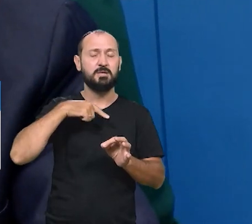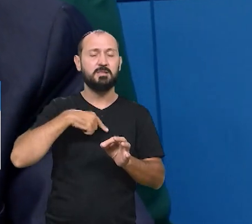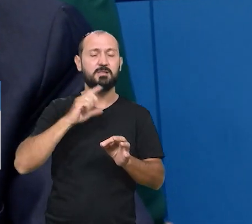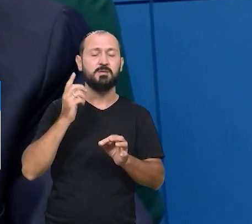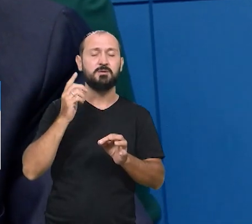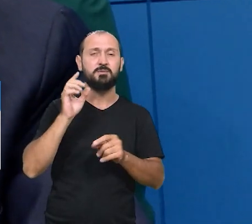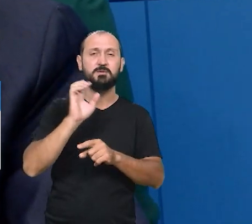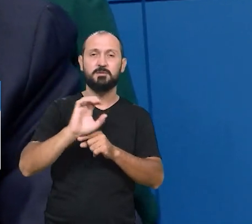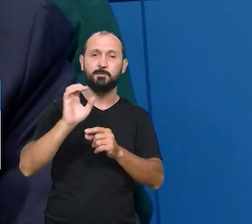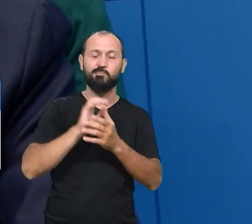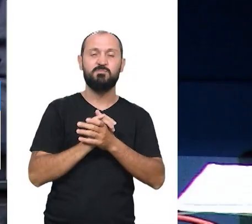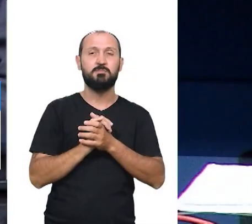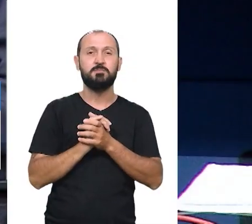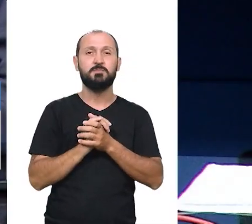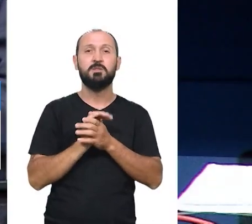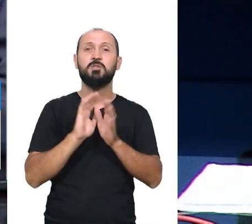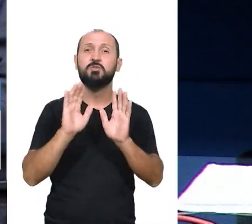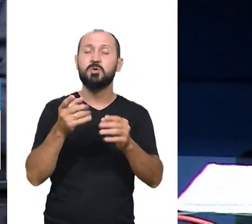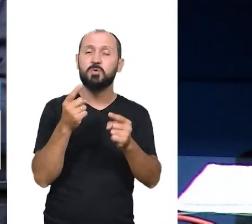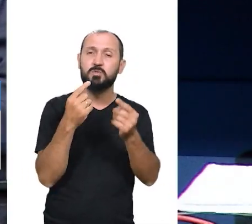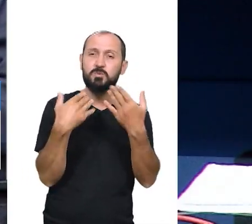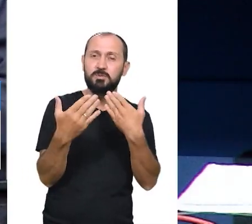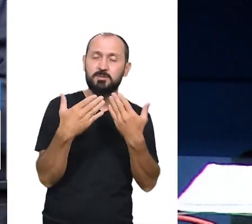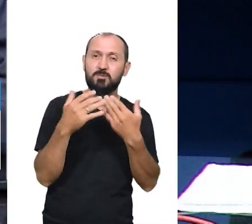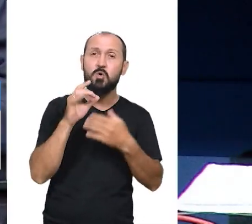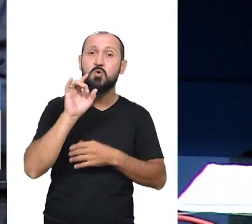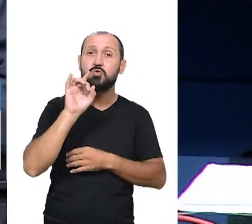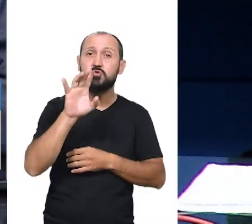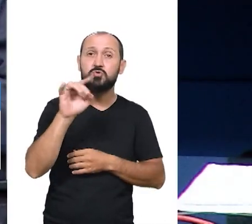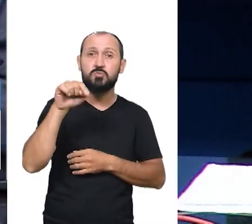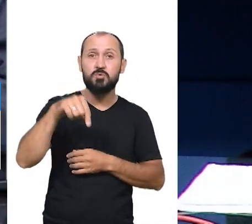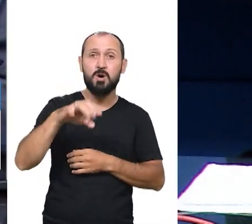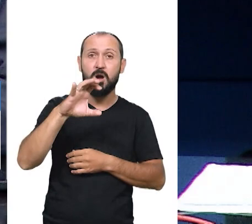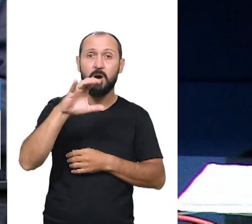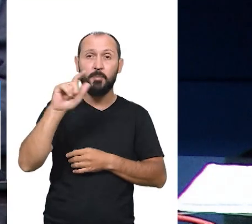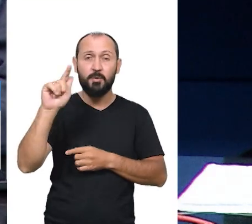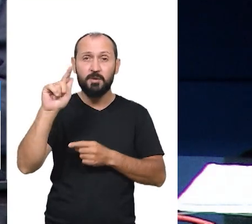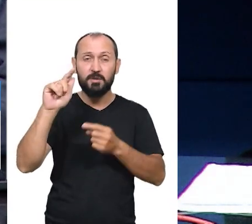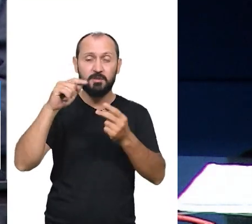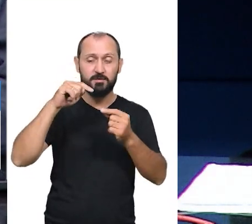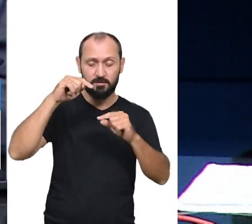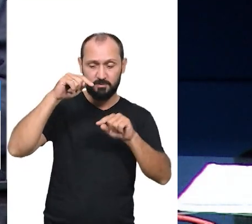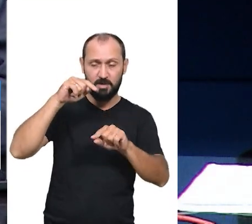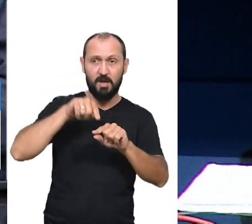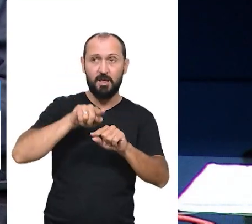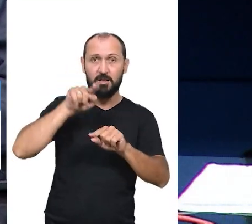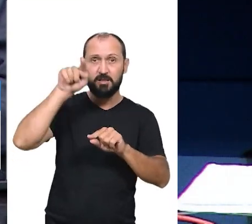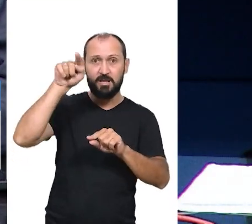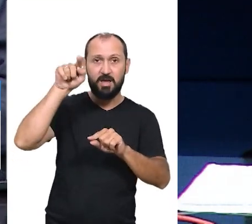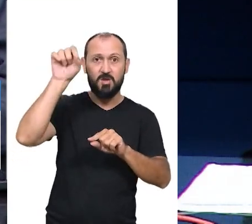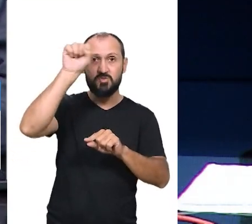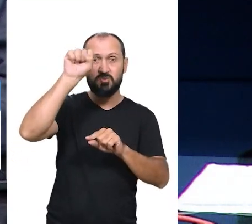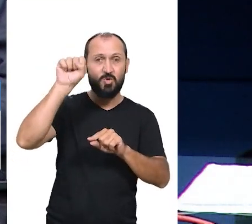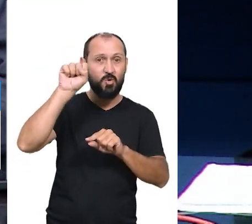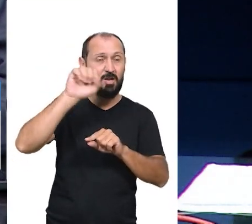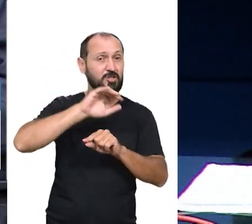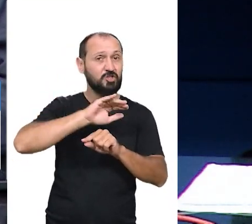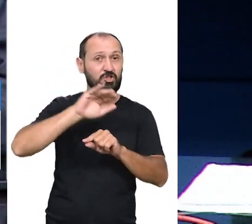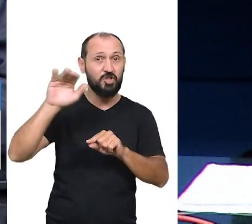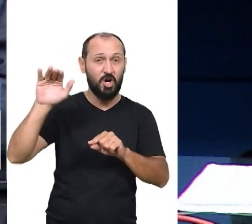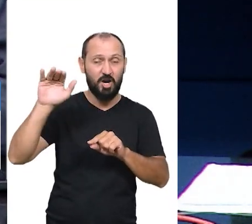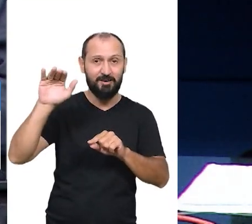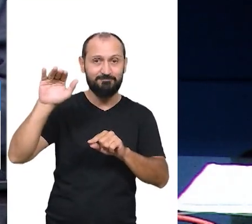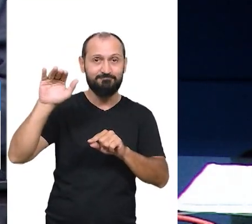BRs que cortam o Estado. E nós discutimos, Júnior Mock, só Campo Grande até